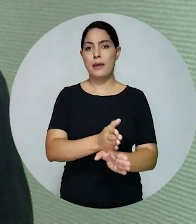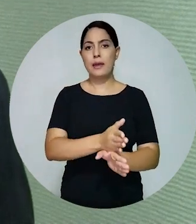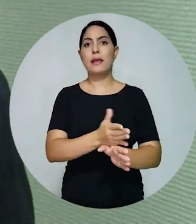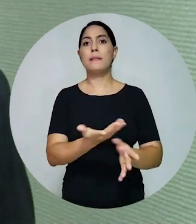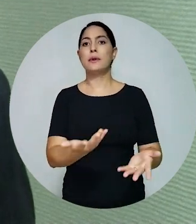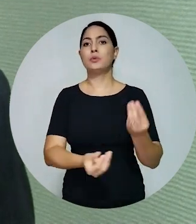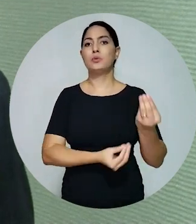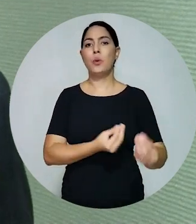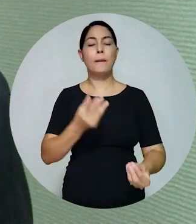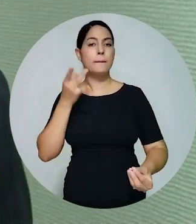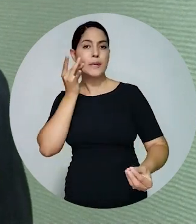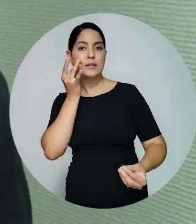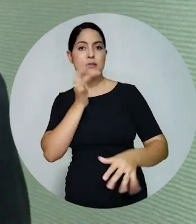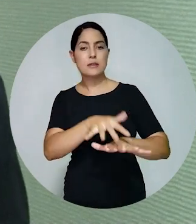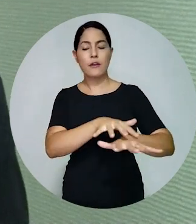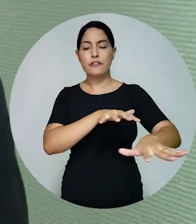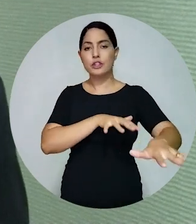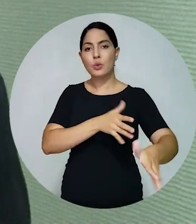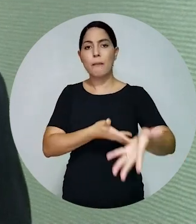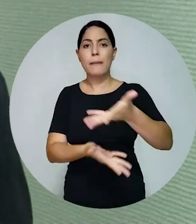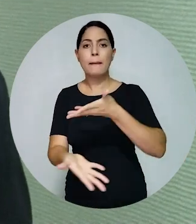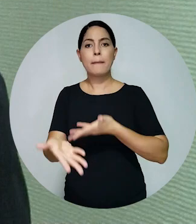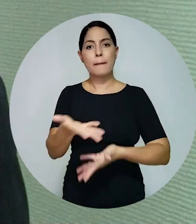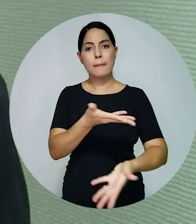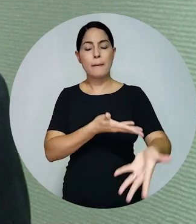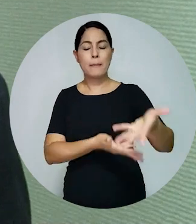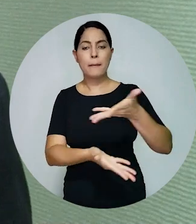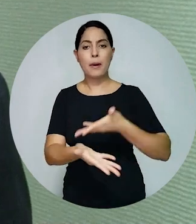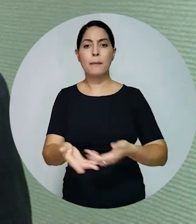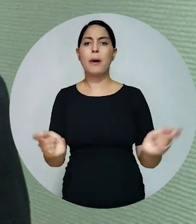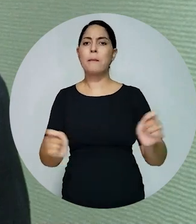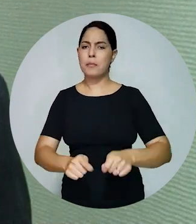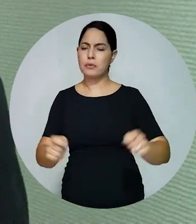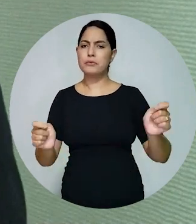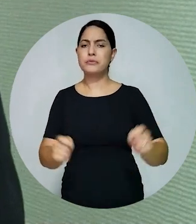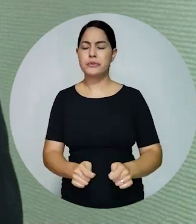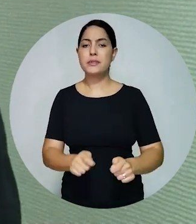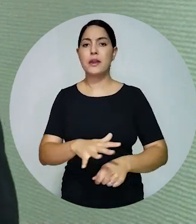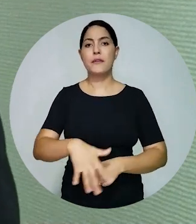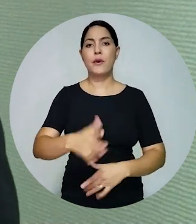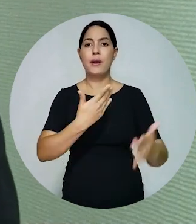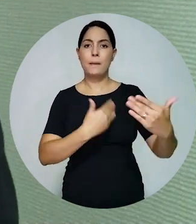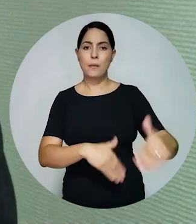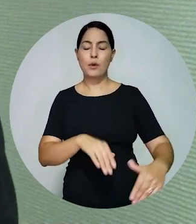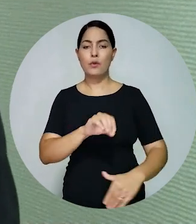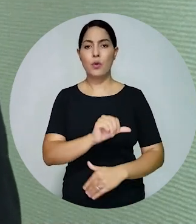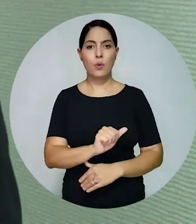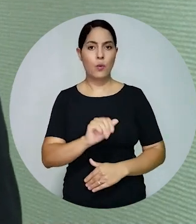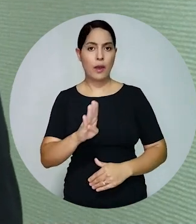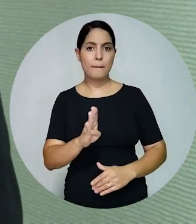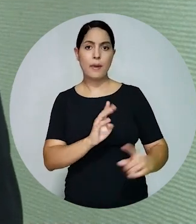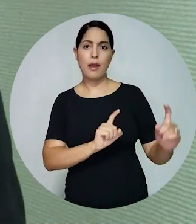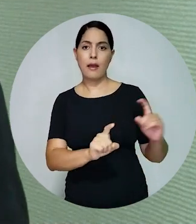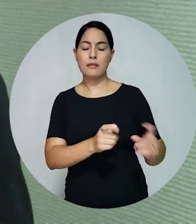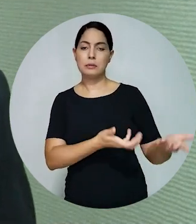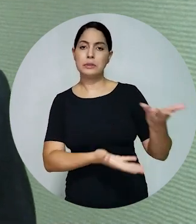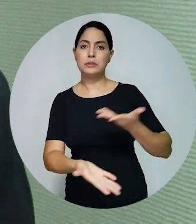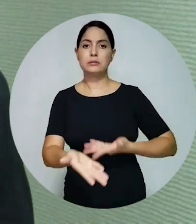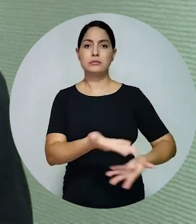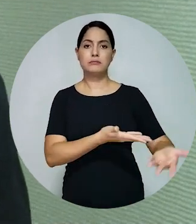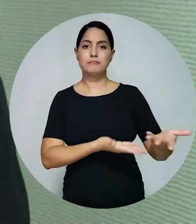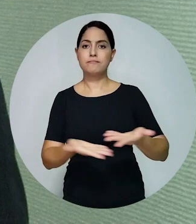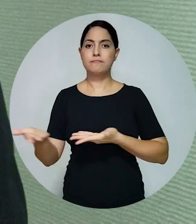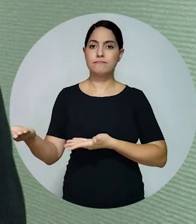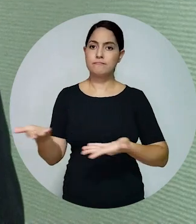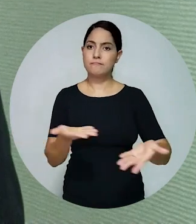quanto no âmbito híbrido, para que esse diálogo, especialmente com as administrações regionais do exame de ordem,